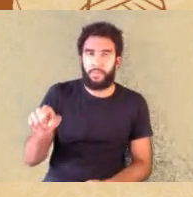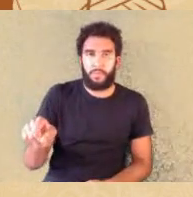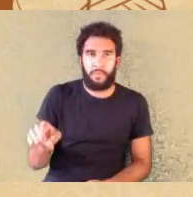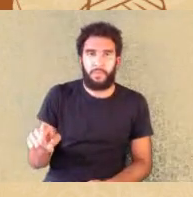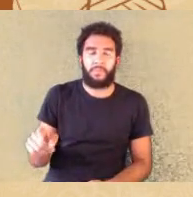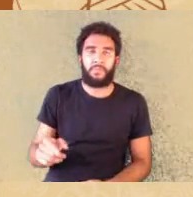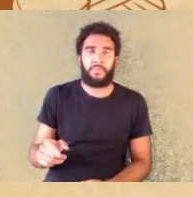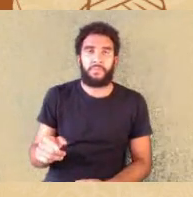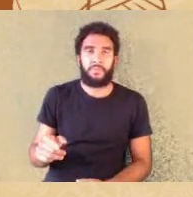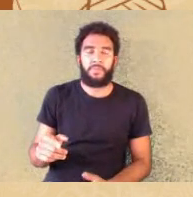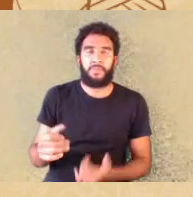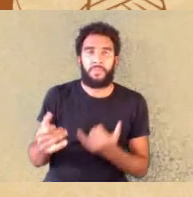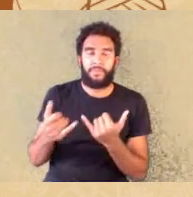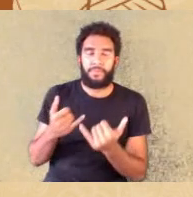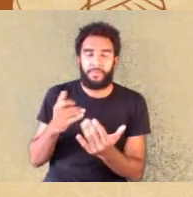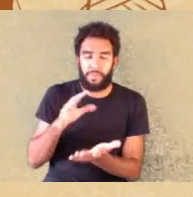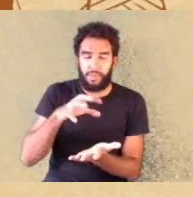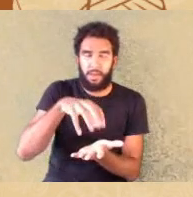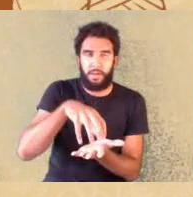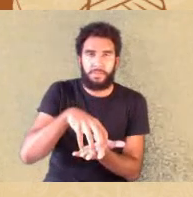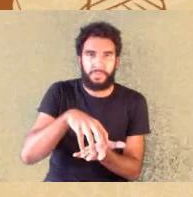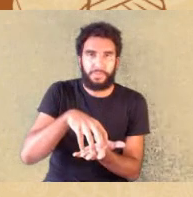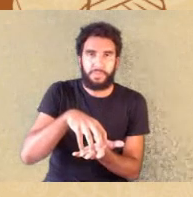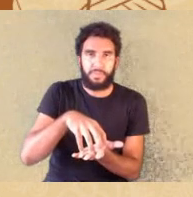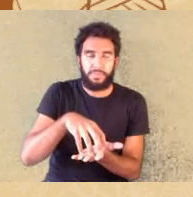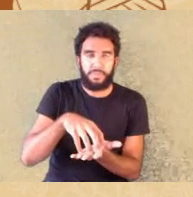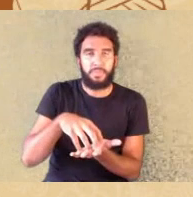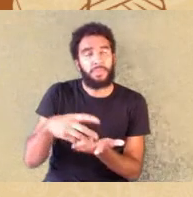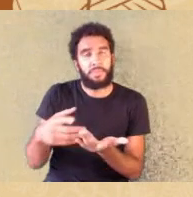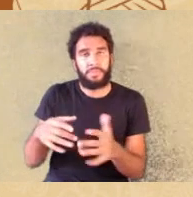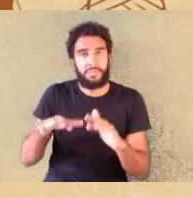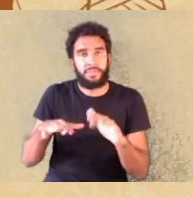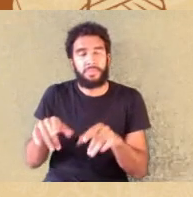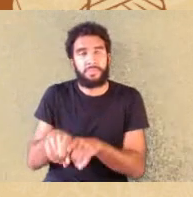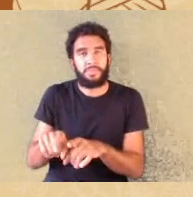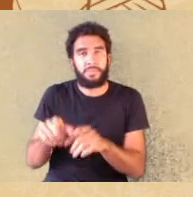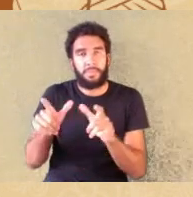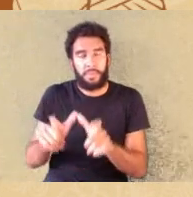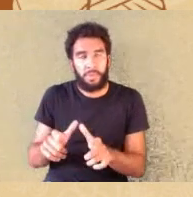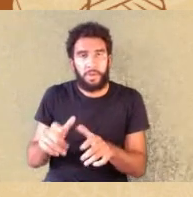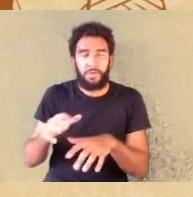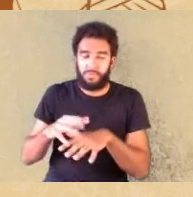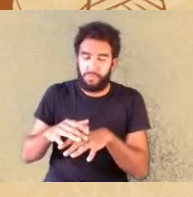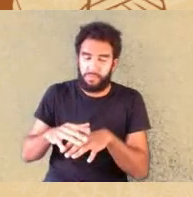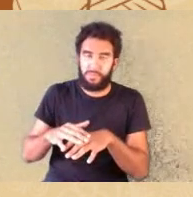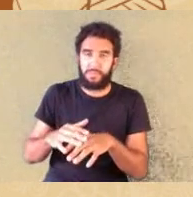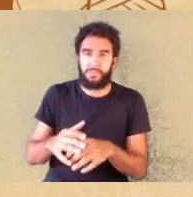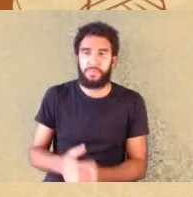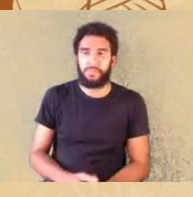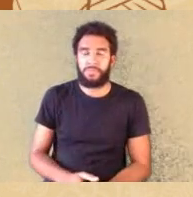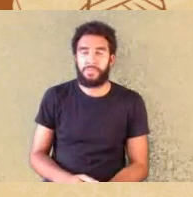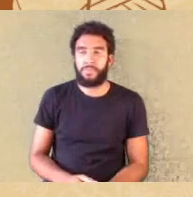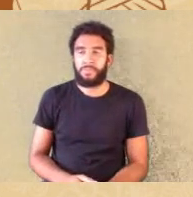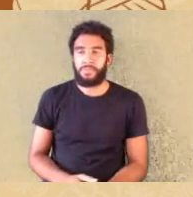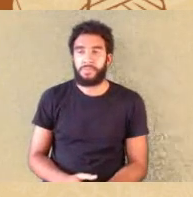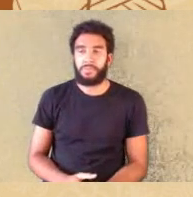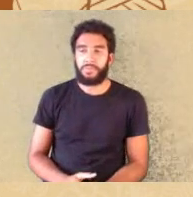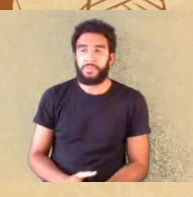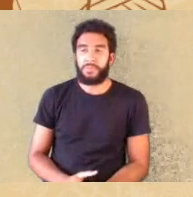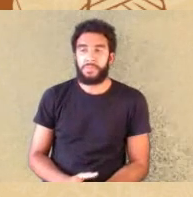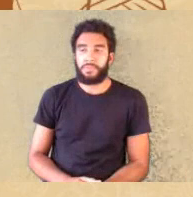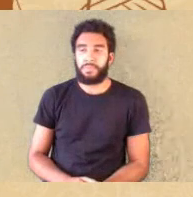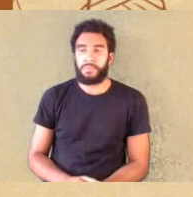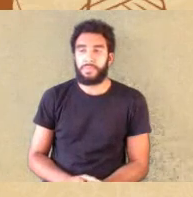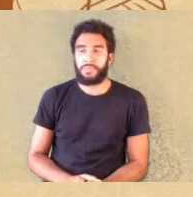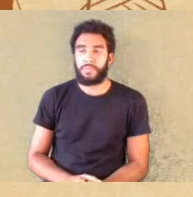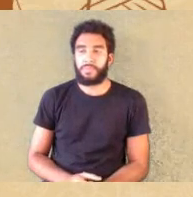é esse lugar de adoecimento também? Vamos lá. E pensar olhares de fora da